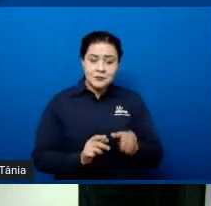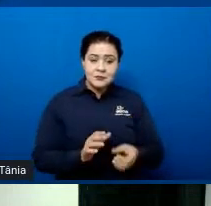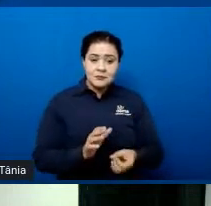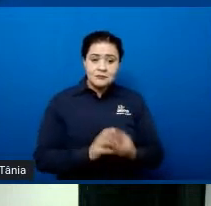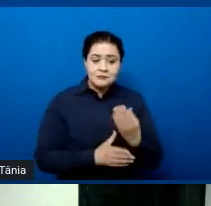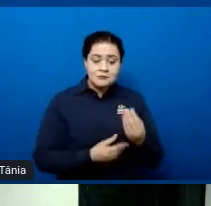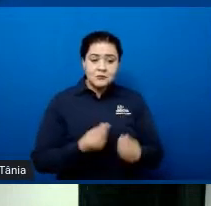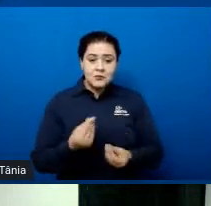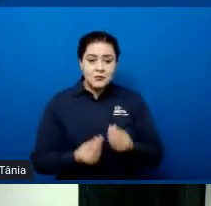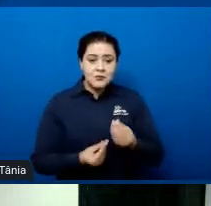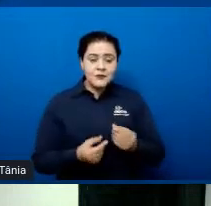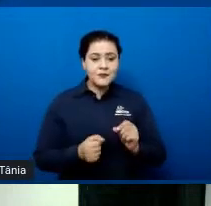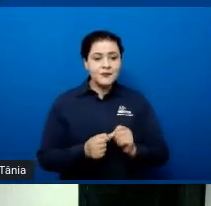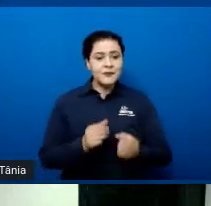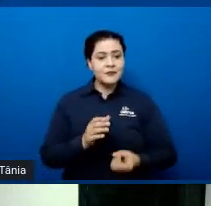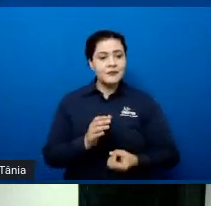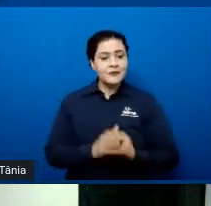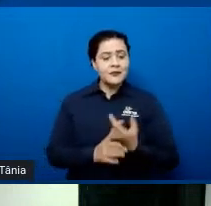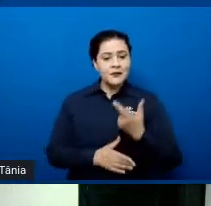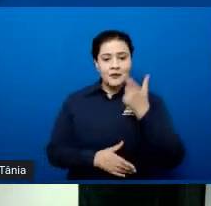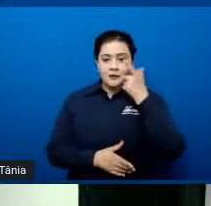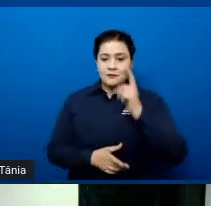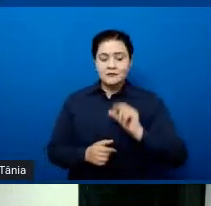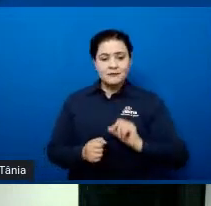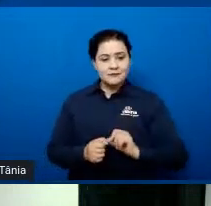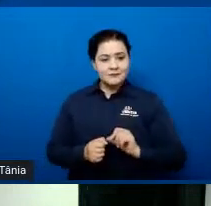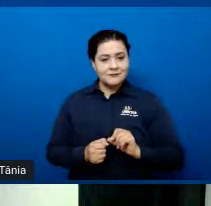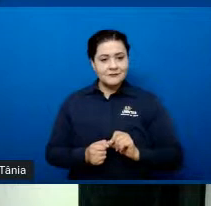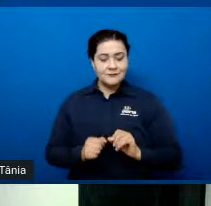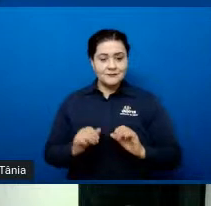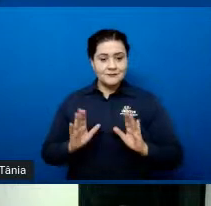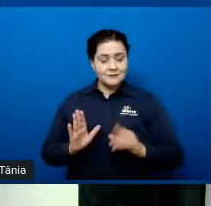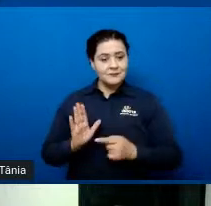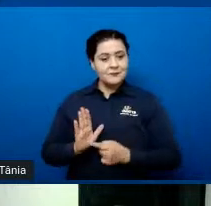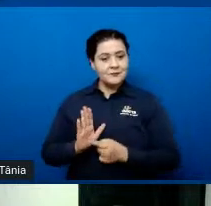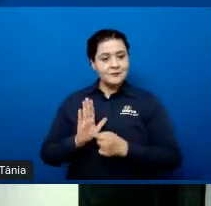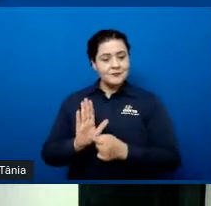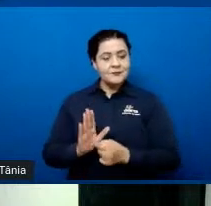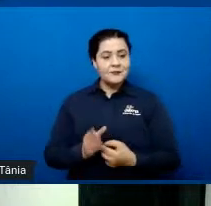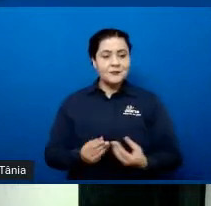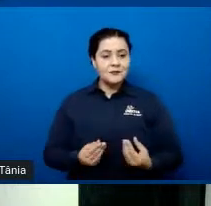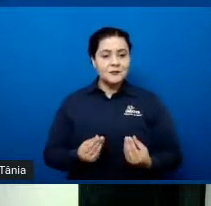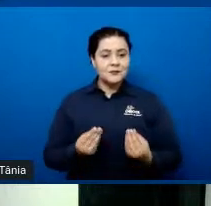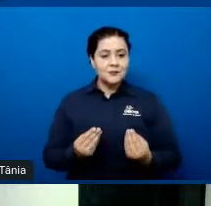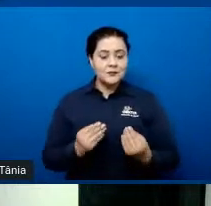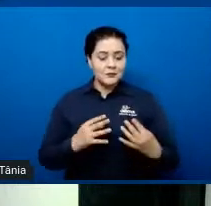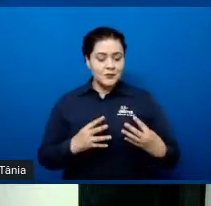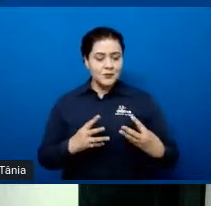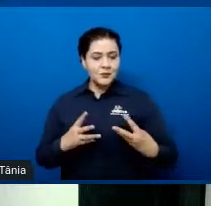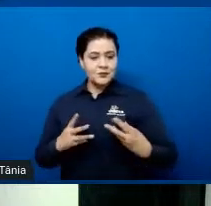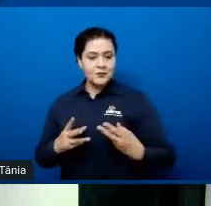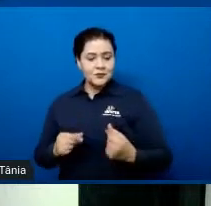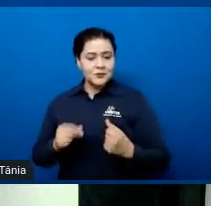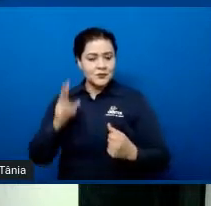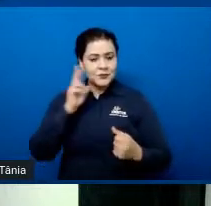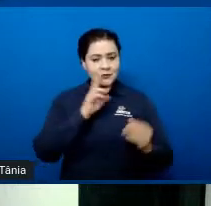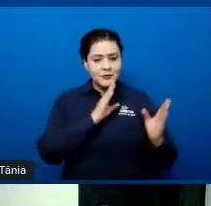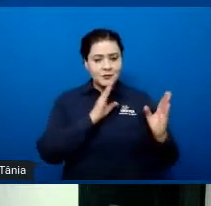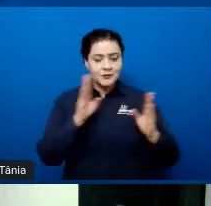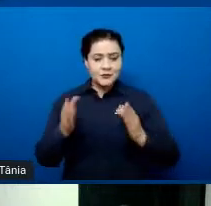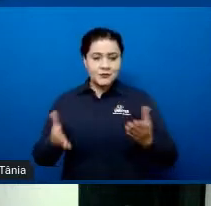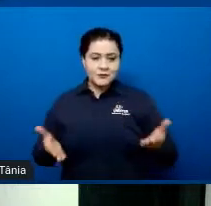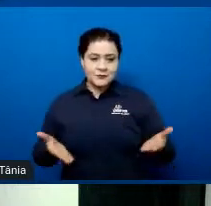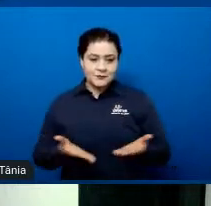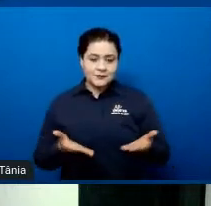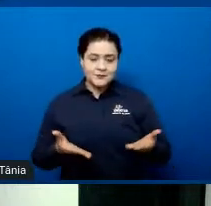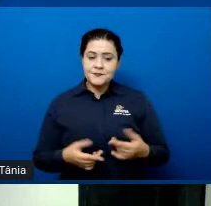Davi? Como não está? Eu não consigo fazer isso, né? E a gente mostrou para ele que todos esses movimentos históricos hoje, né? E a